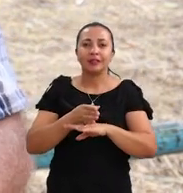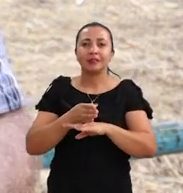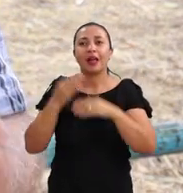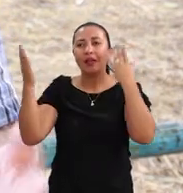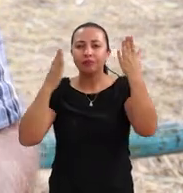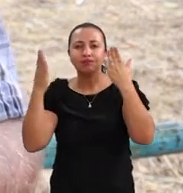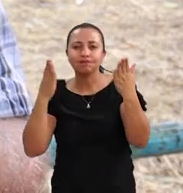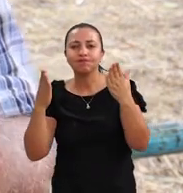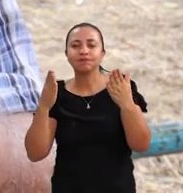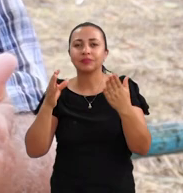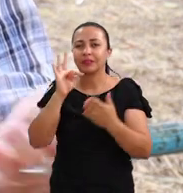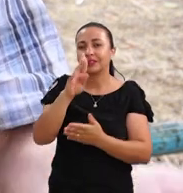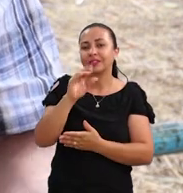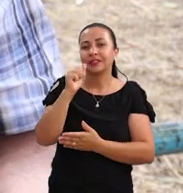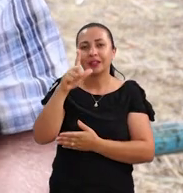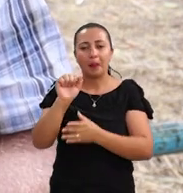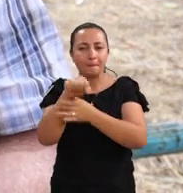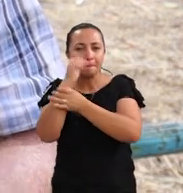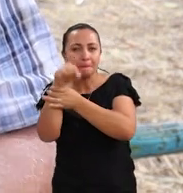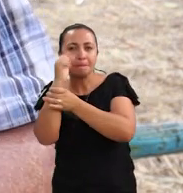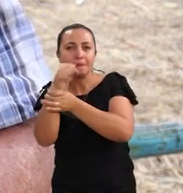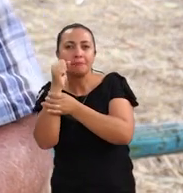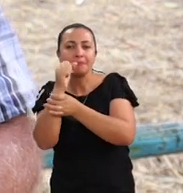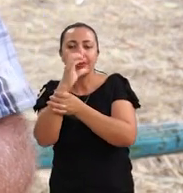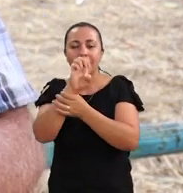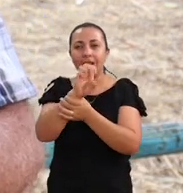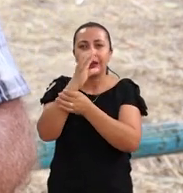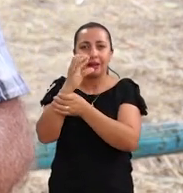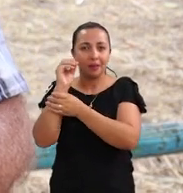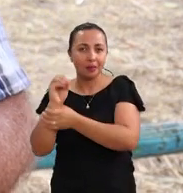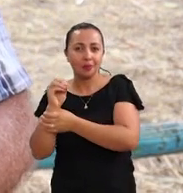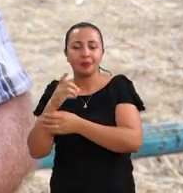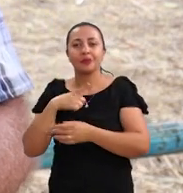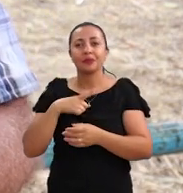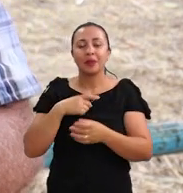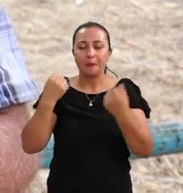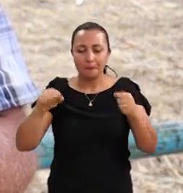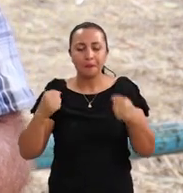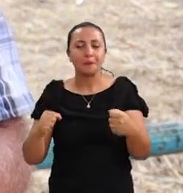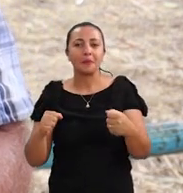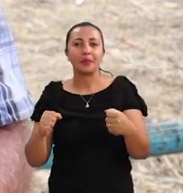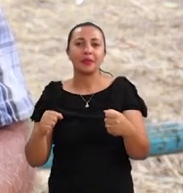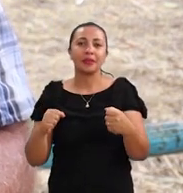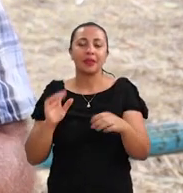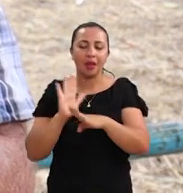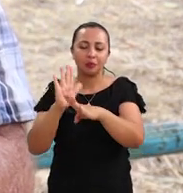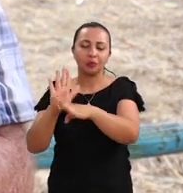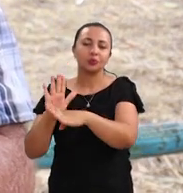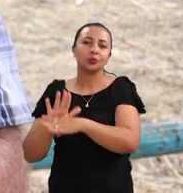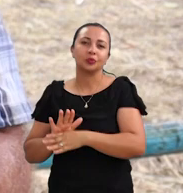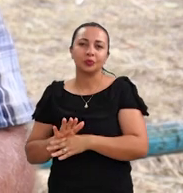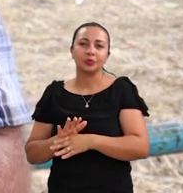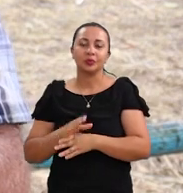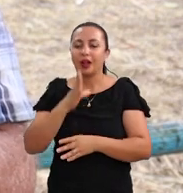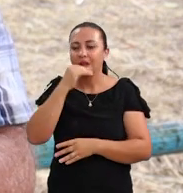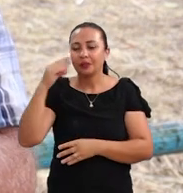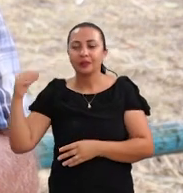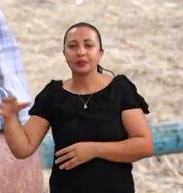né, através dessa ferramenta da ecoterapia, se pode, né,